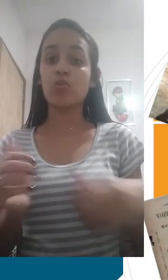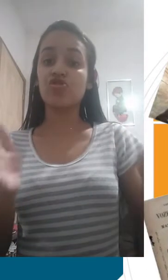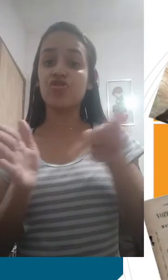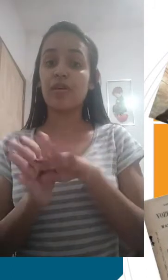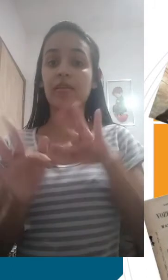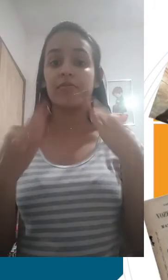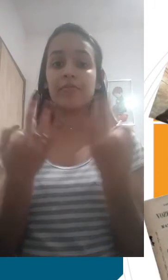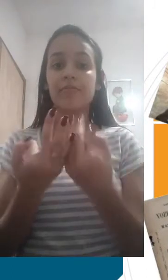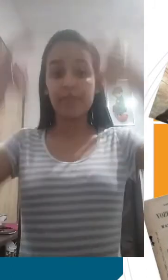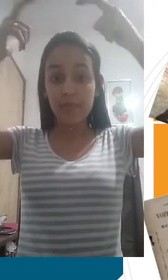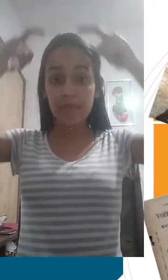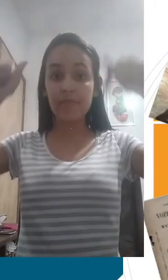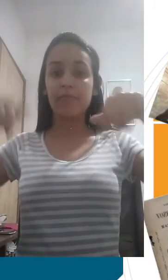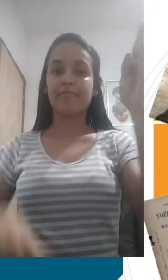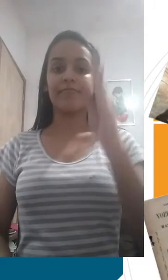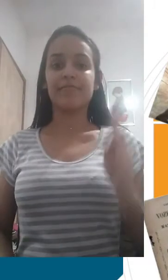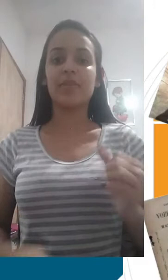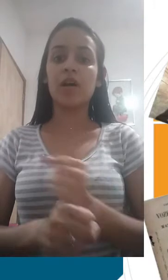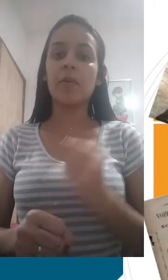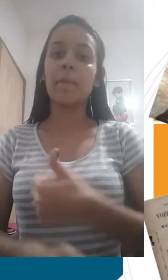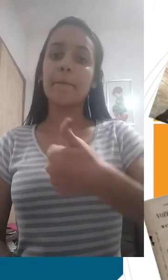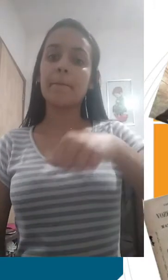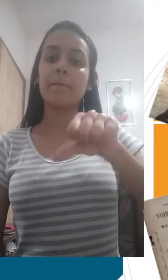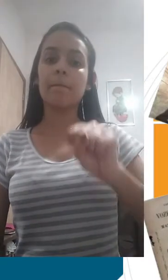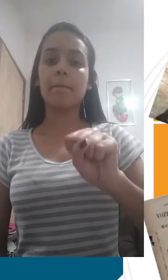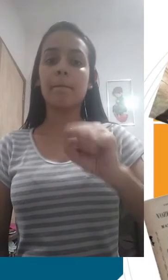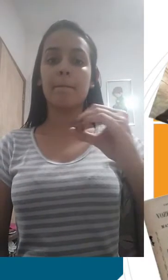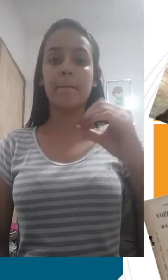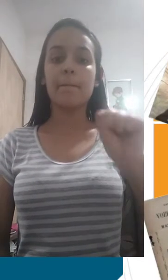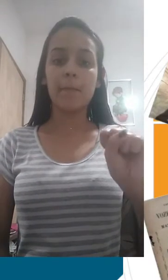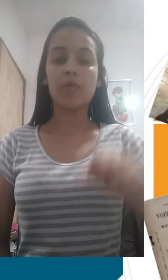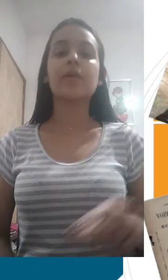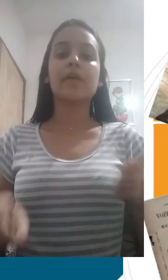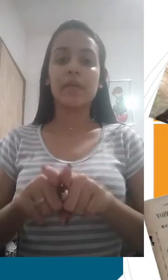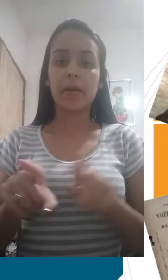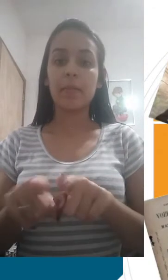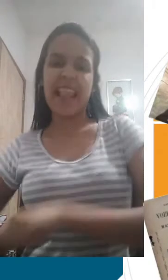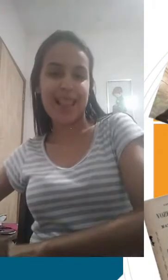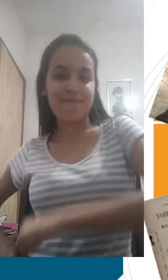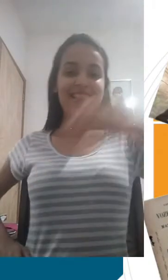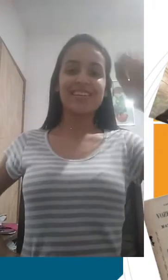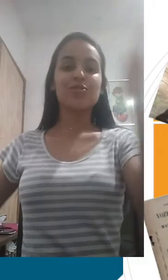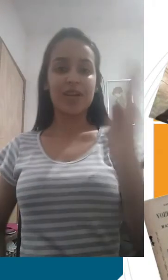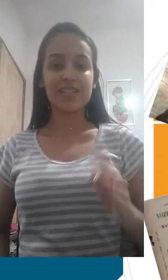da família real ao Brasil em 1808 e pela independência do país em